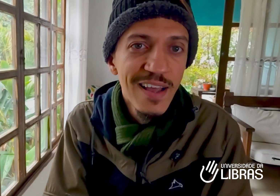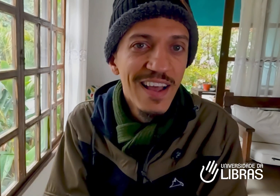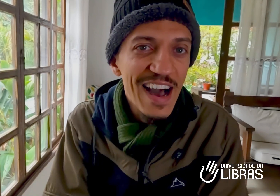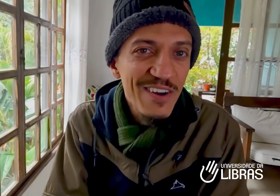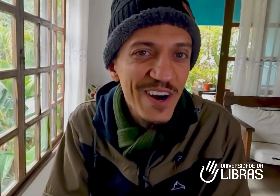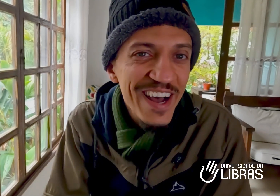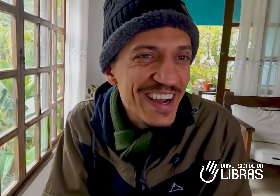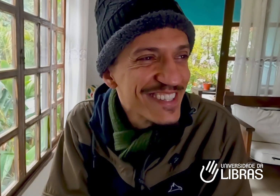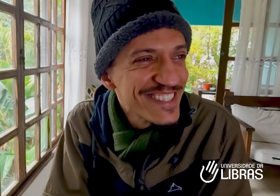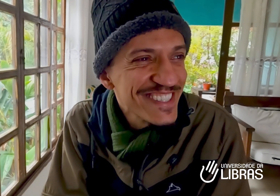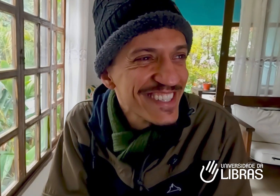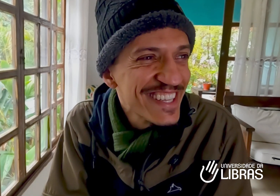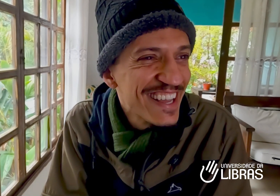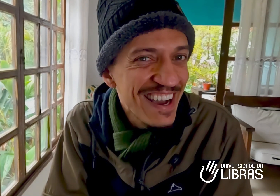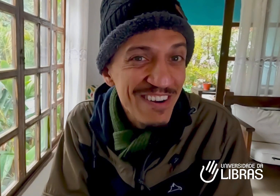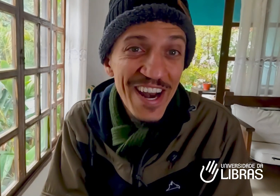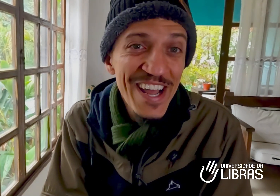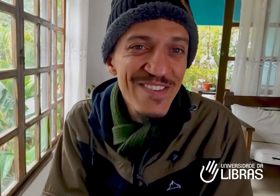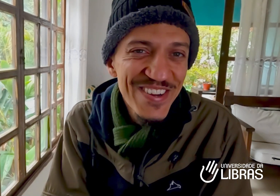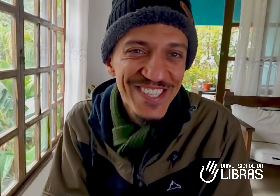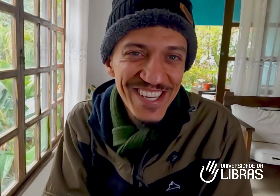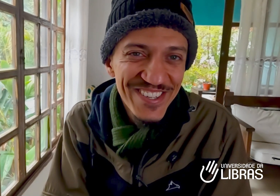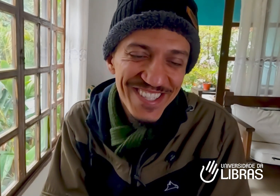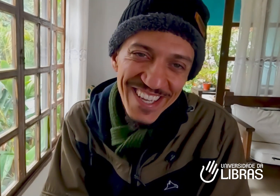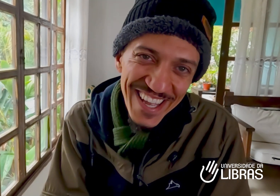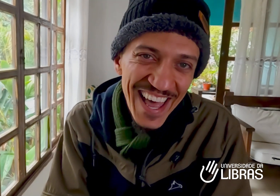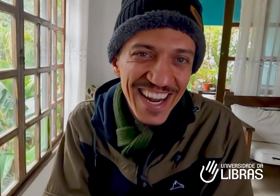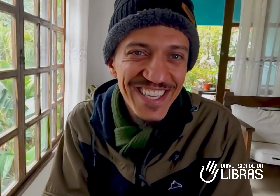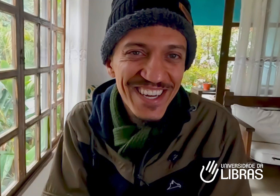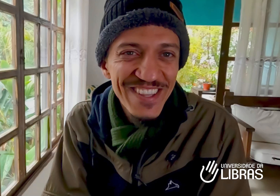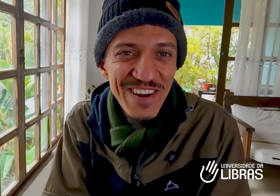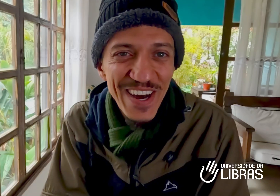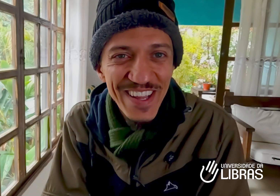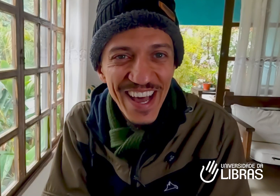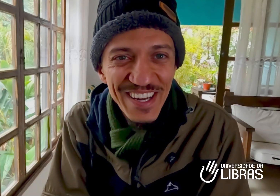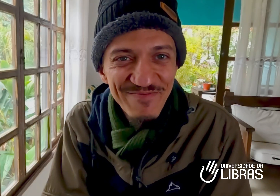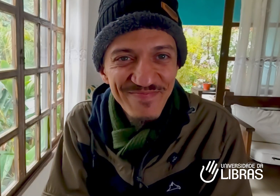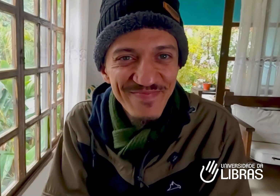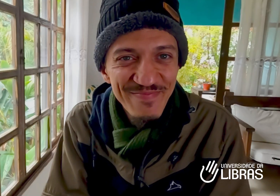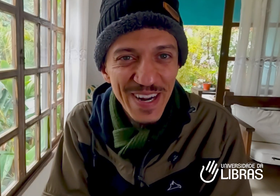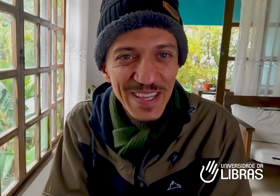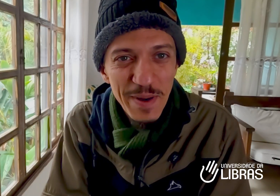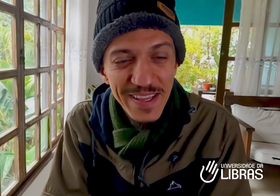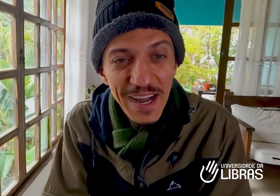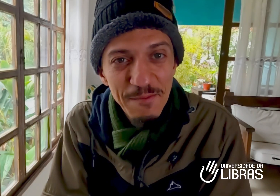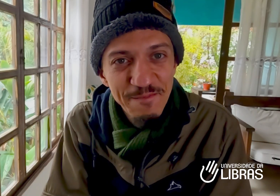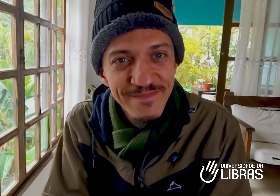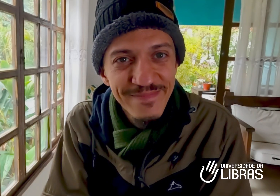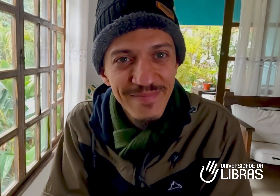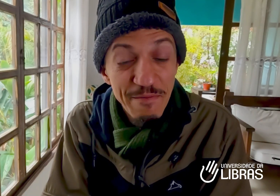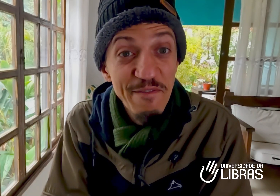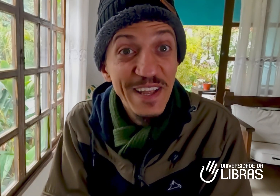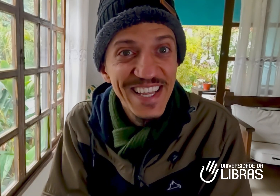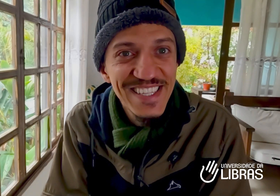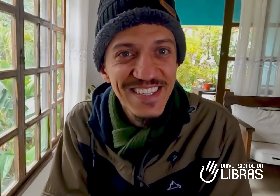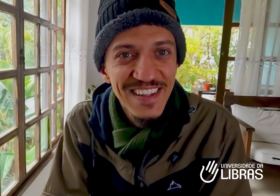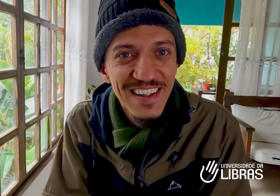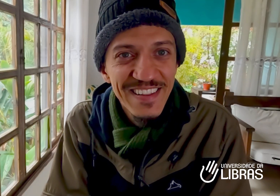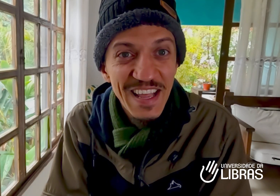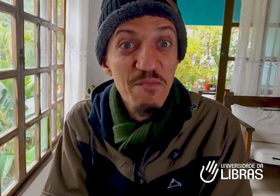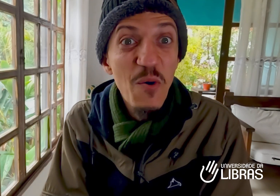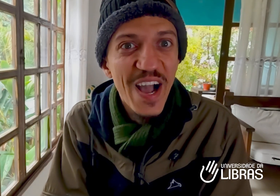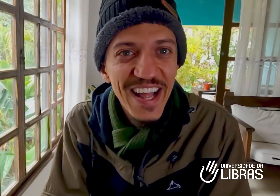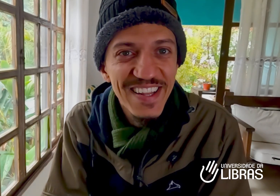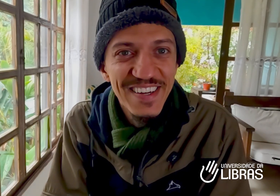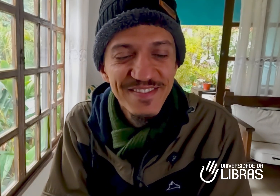né? Agora, 40 minutinhos, ela chega no trabalho dela para interpretar, vai feliz,